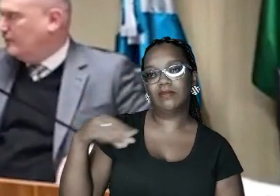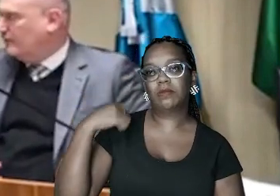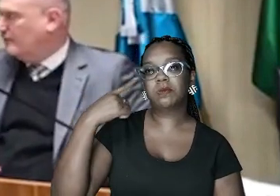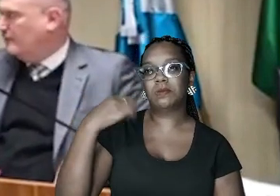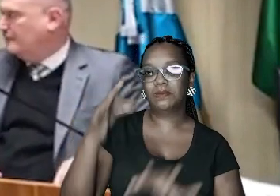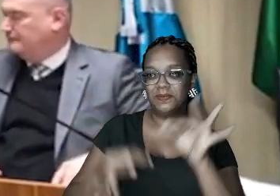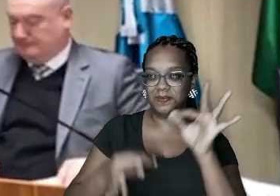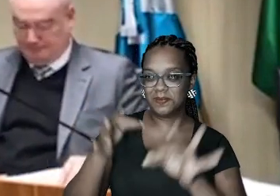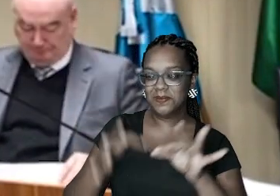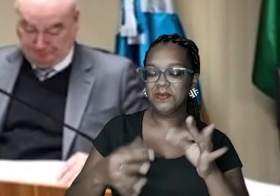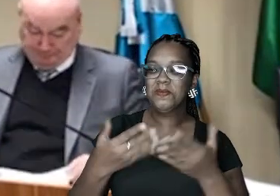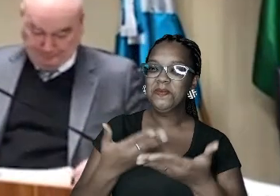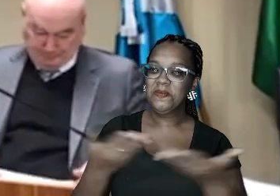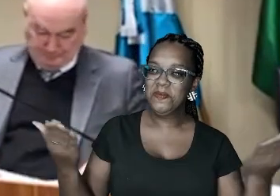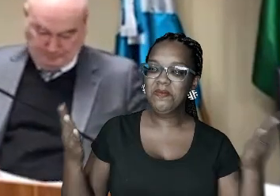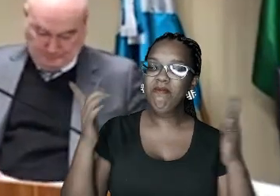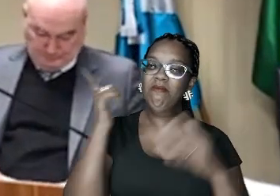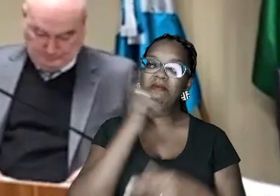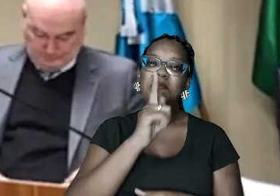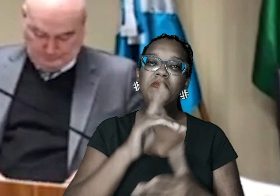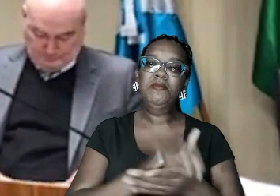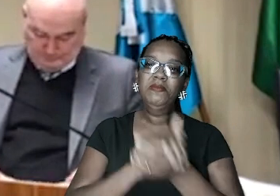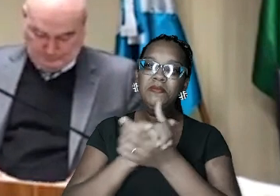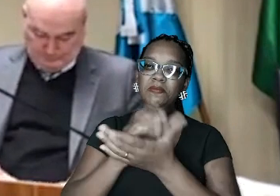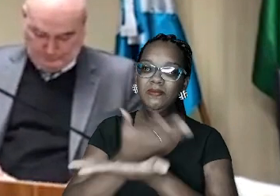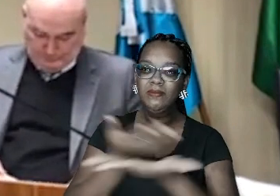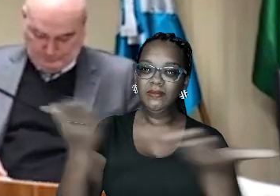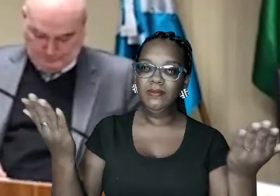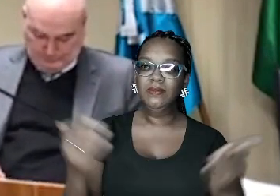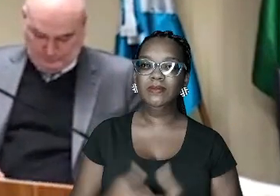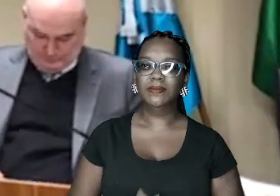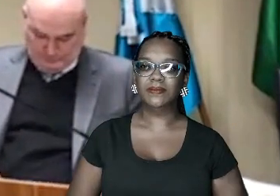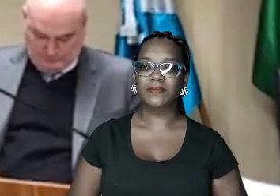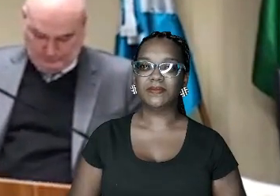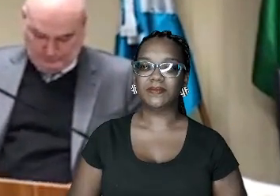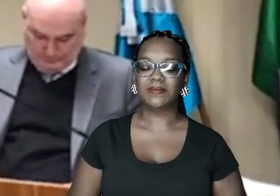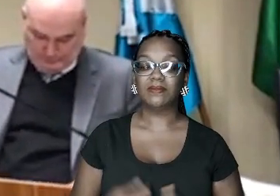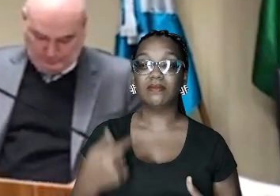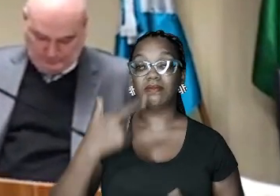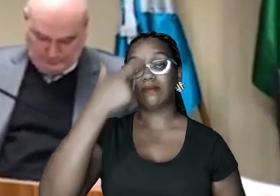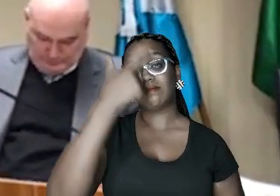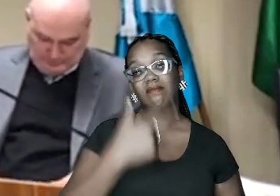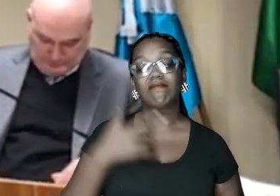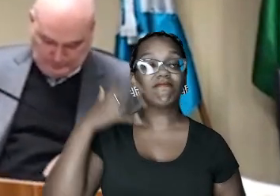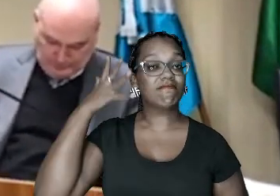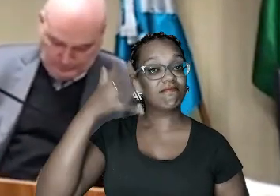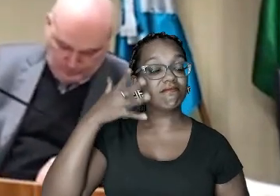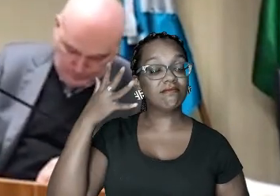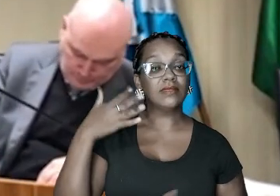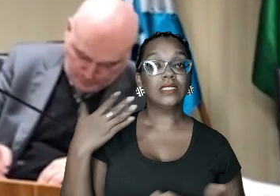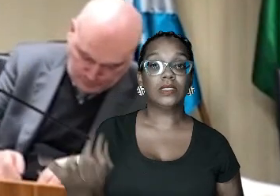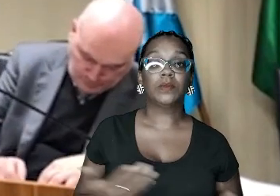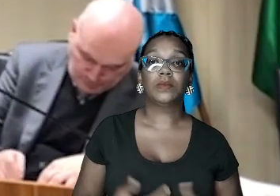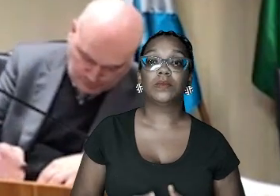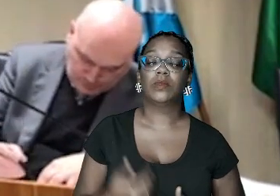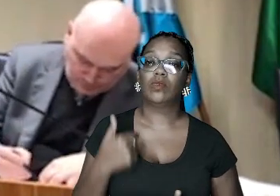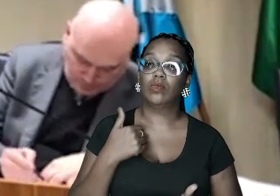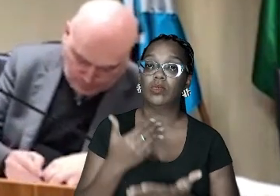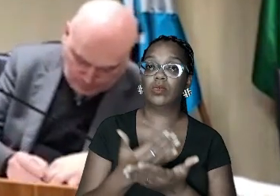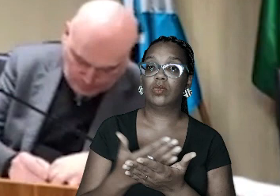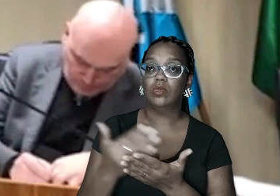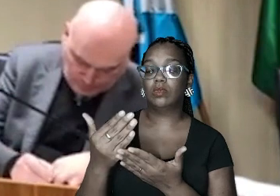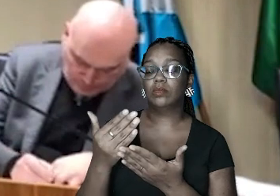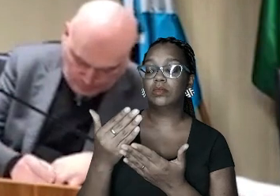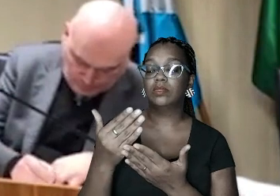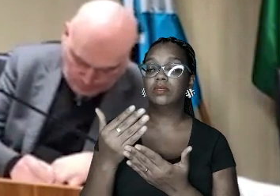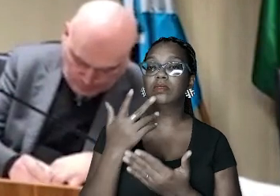assim desse jeito eu consigo complementar a todos bom na qualidade de debatedor então eu vou começar aqui me chamando